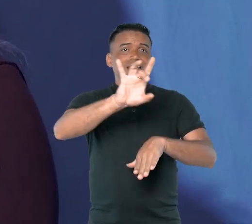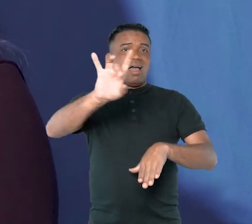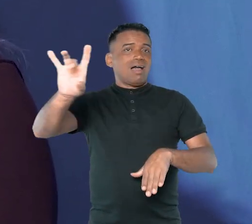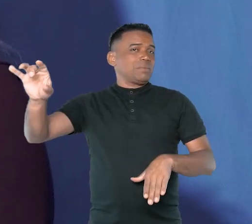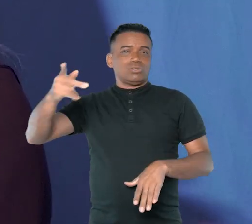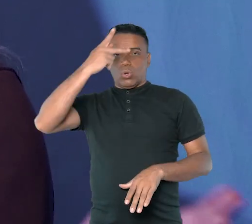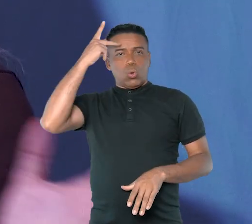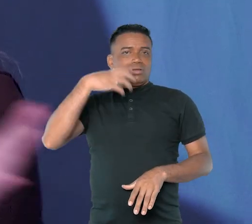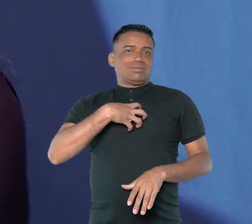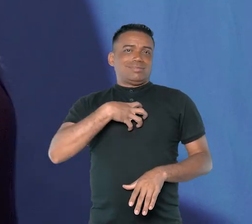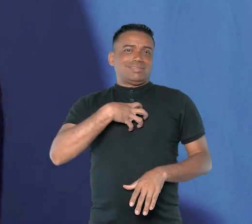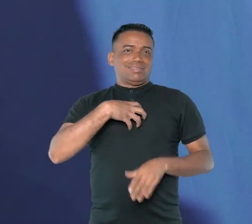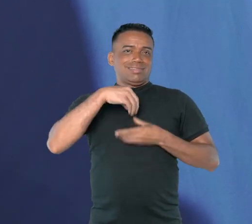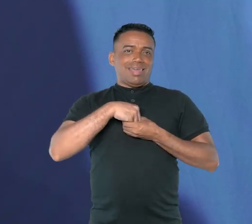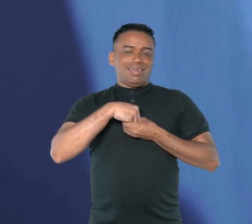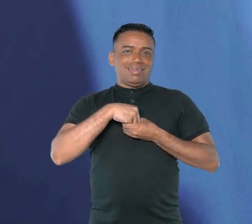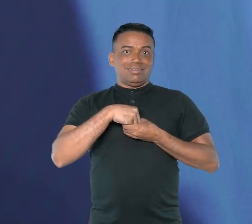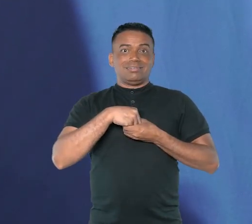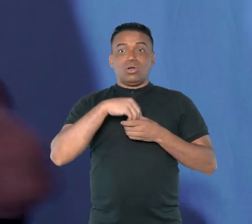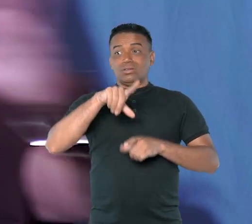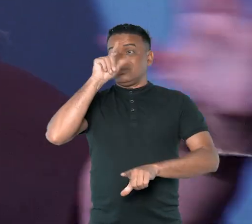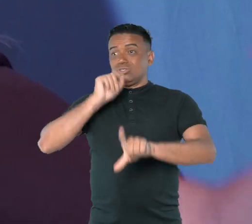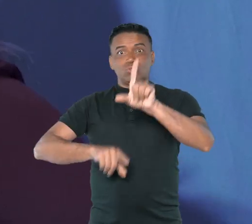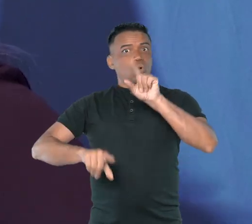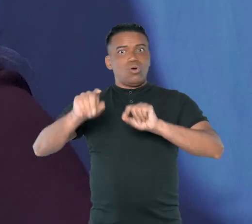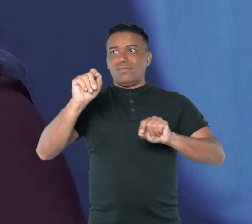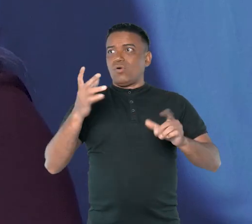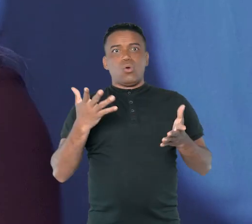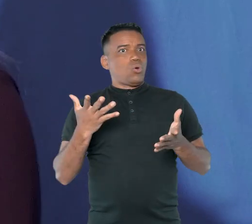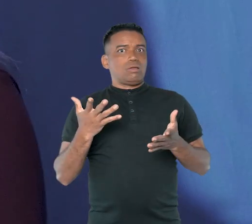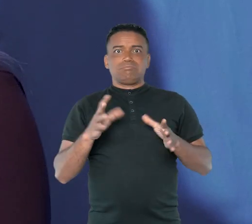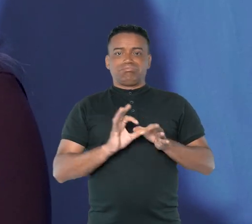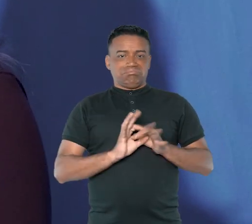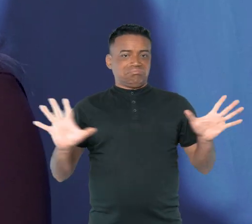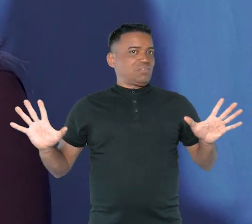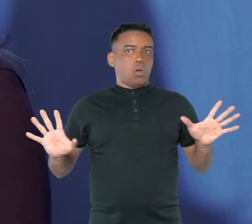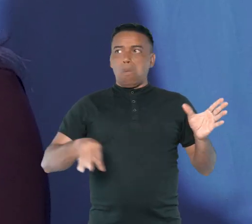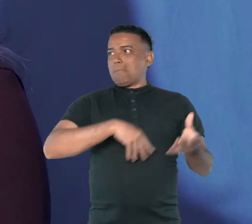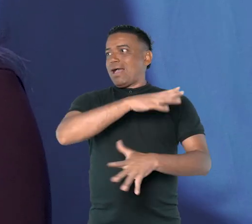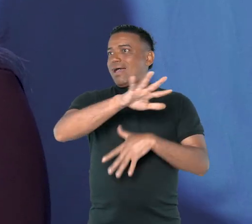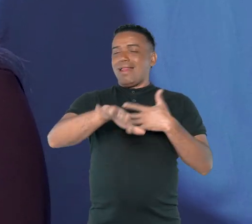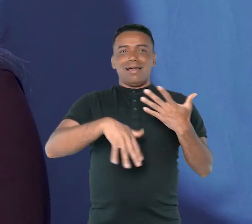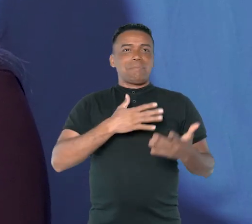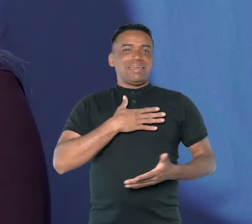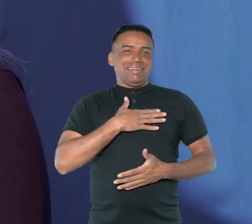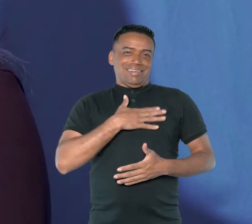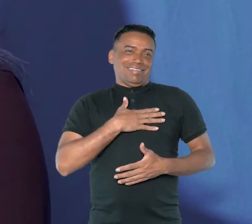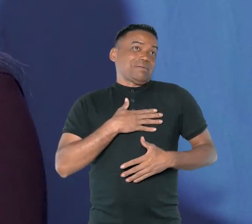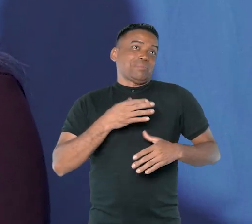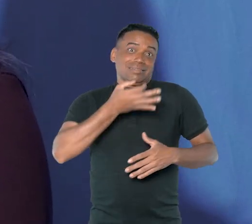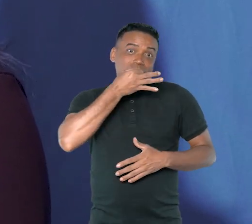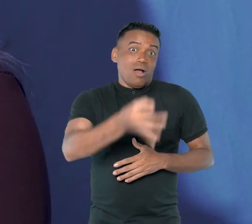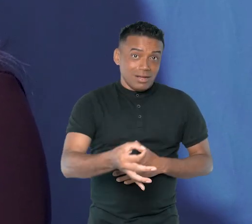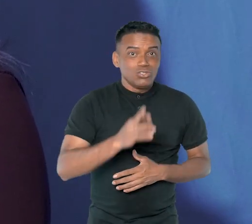si. Então, essa seleção foi absolutamente aleatória, uma bagunça mesmo, mas eu acho